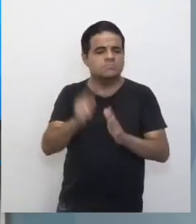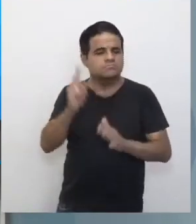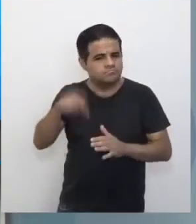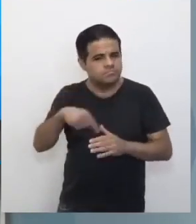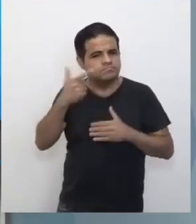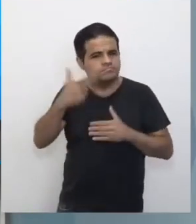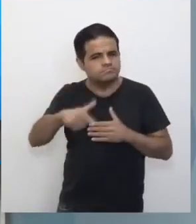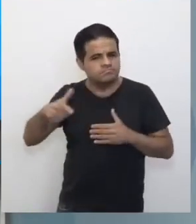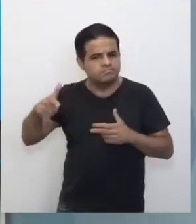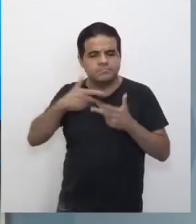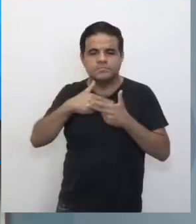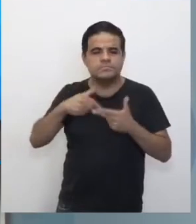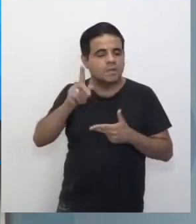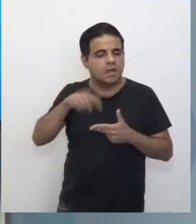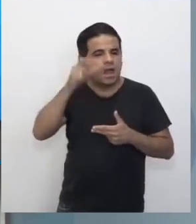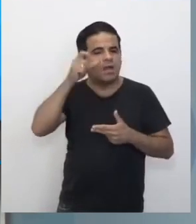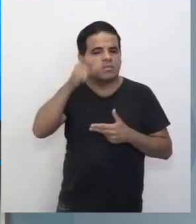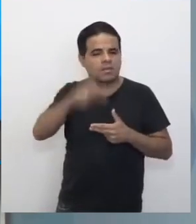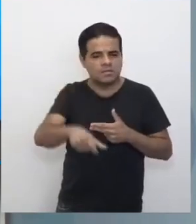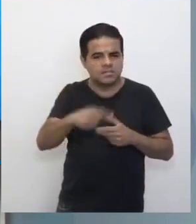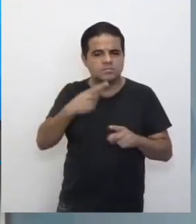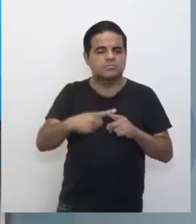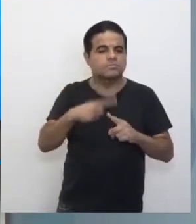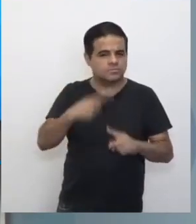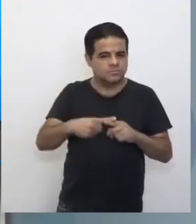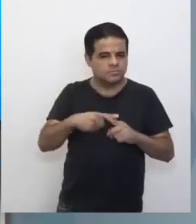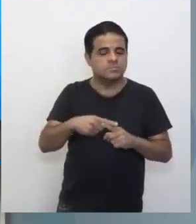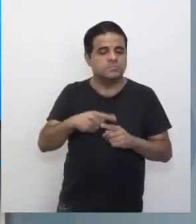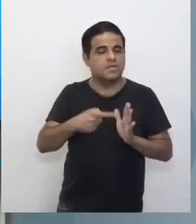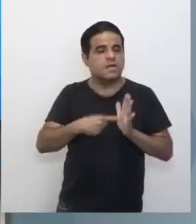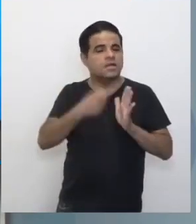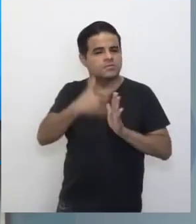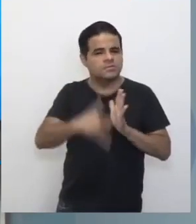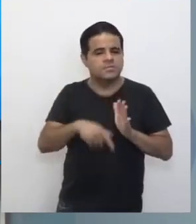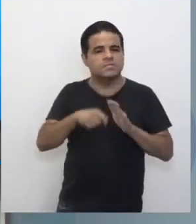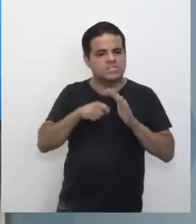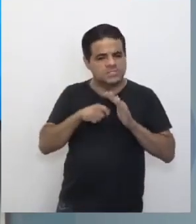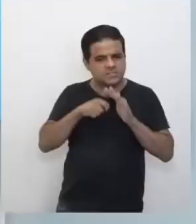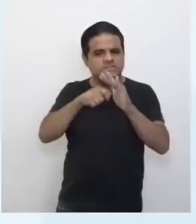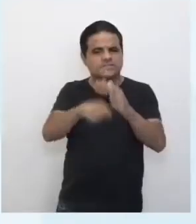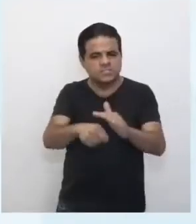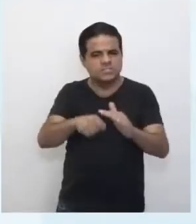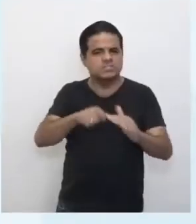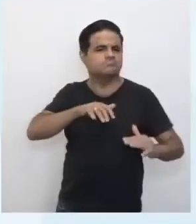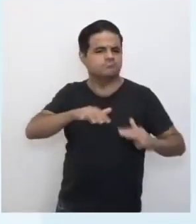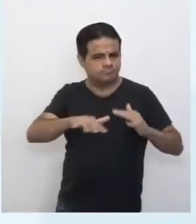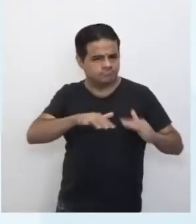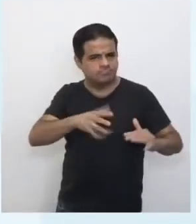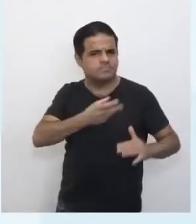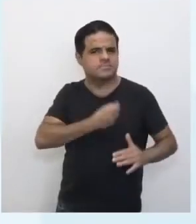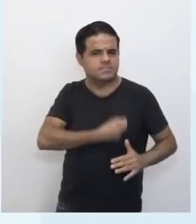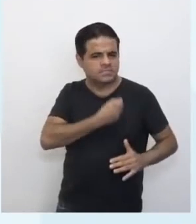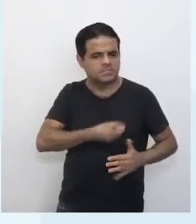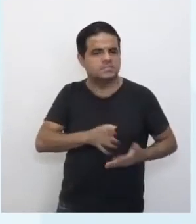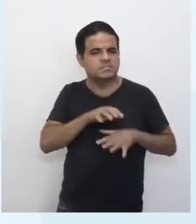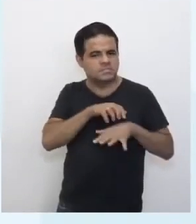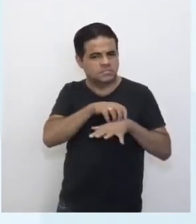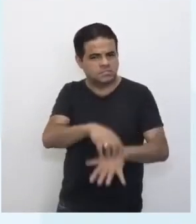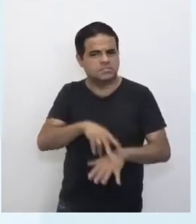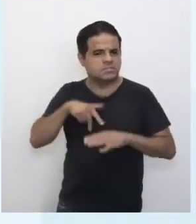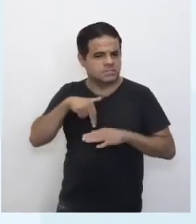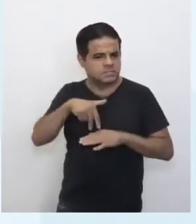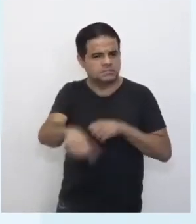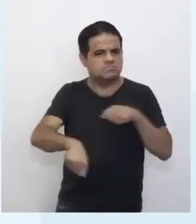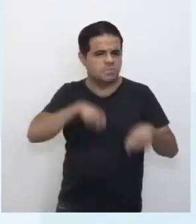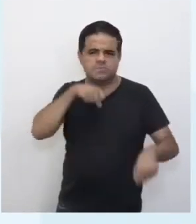abordar outras questões que eu achei interessante. Porque olha a afirmação: investir na chamada mobilidade ativa, que inclui transporte a pé e uso